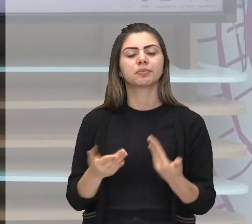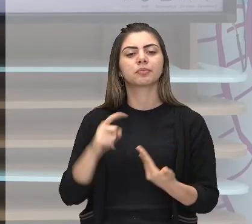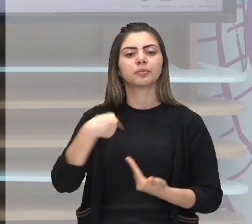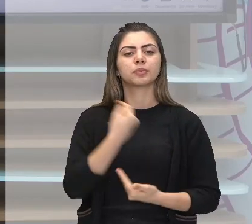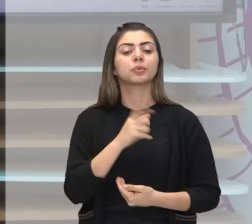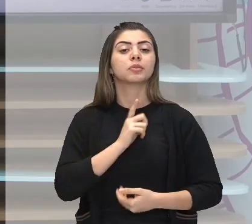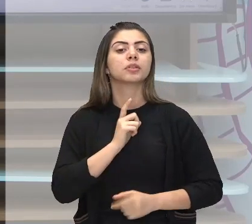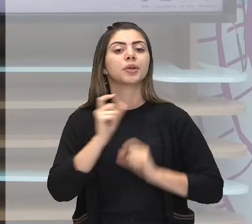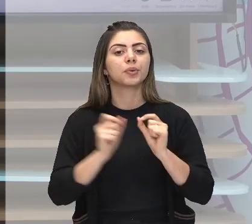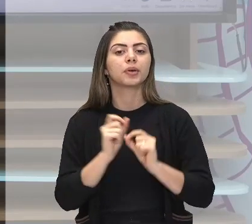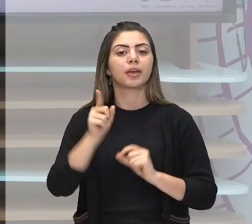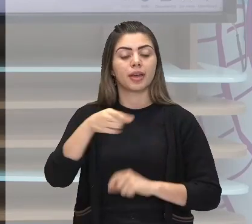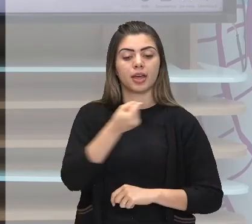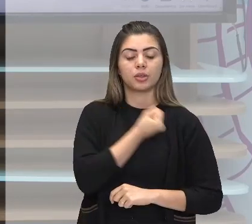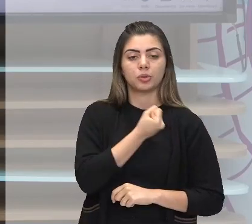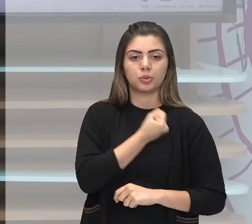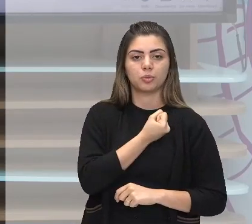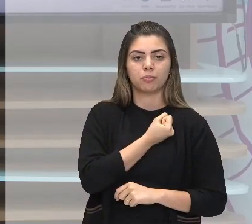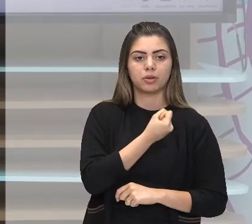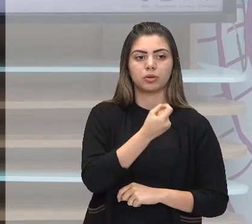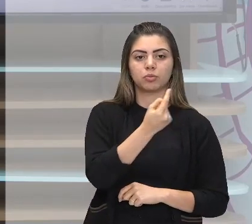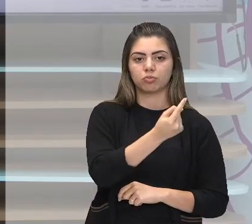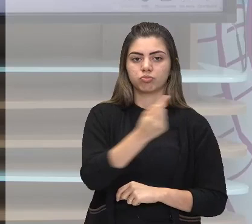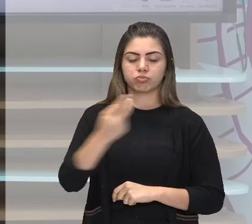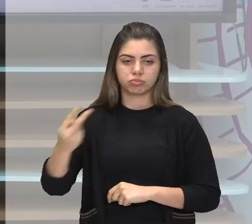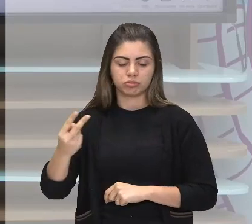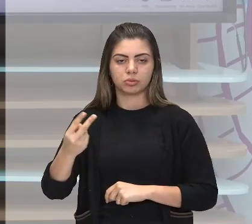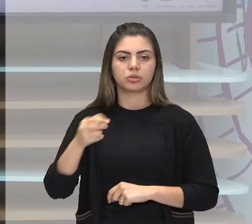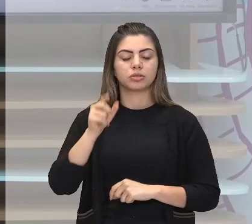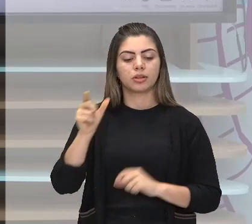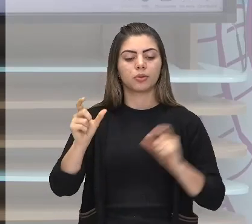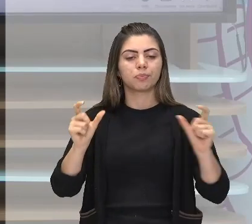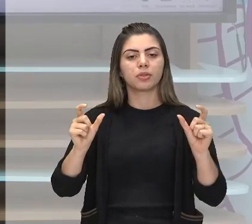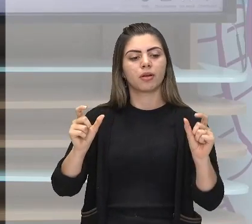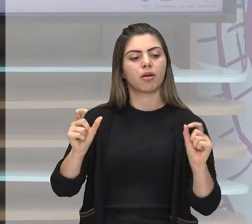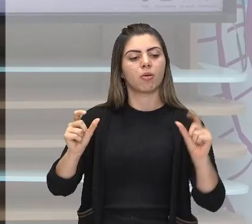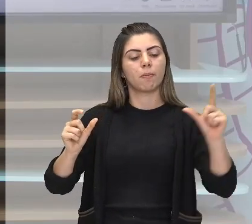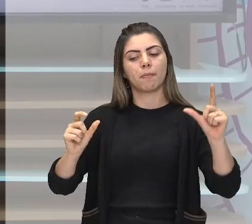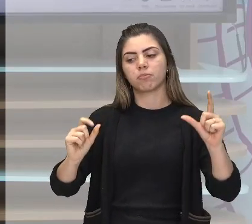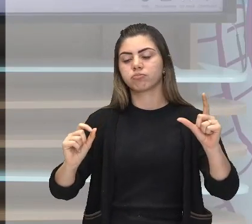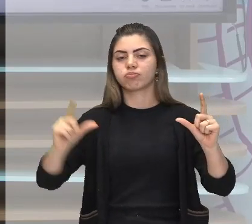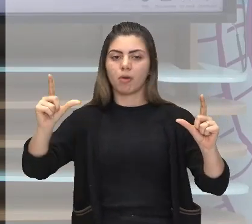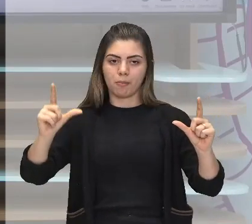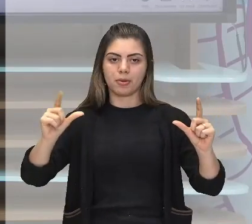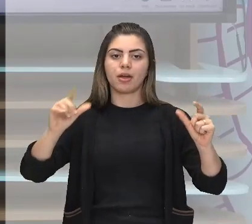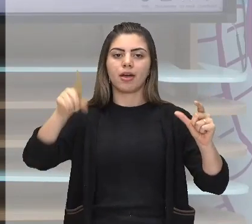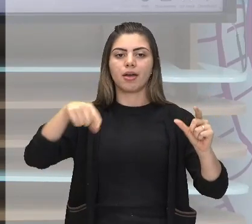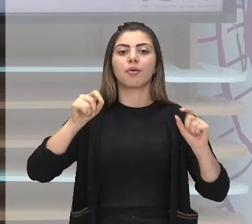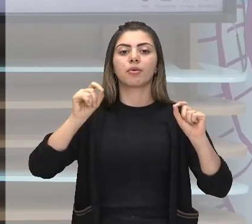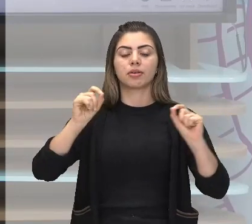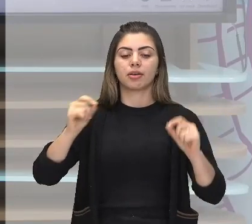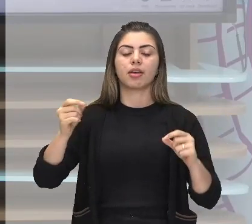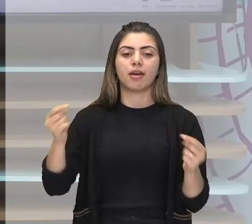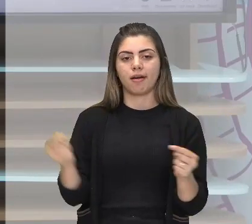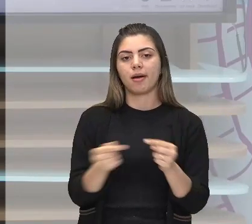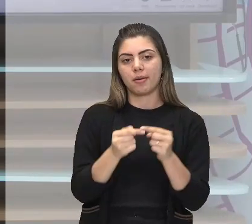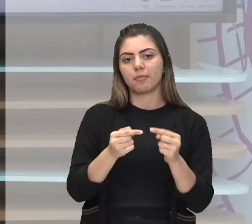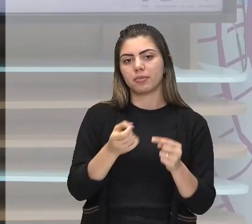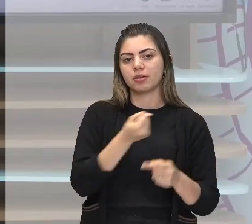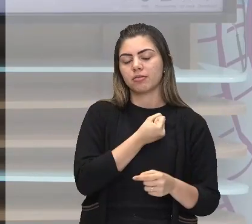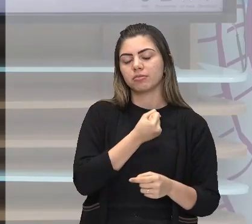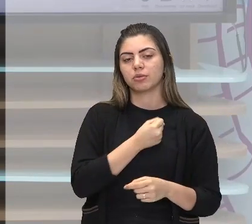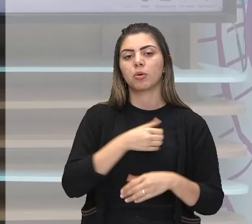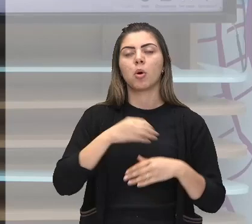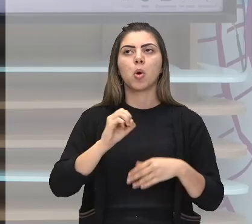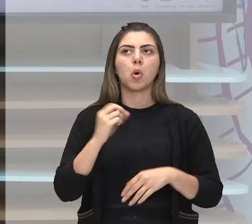duas grandezas, quando uma aumenta e a outra aumenta, ela é dita diretamente proporcional. Ou quando